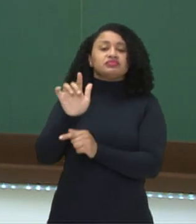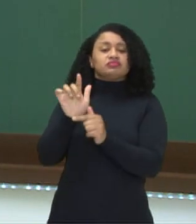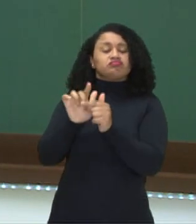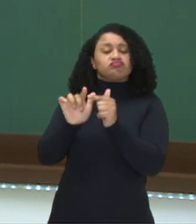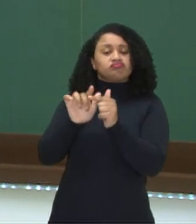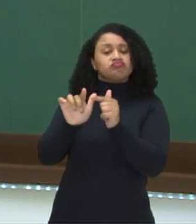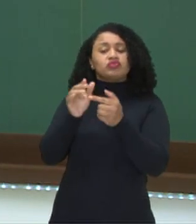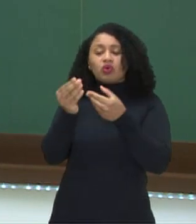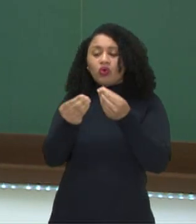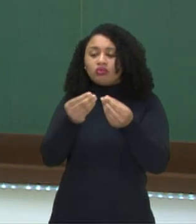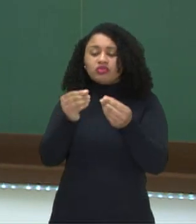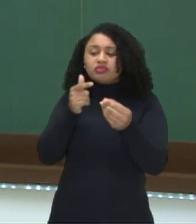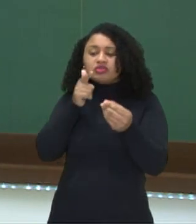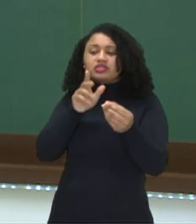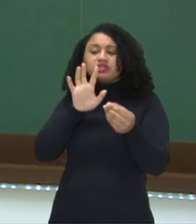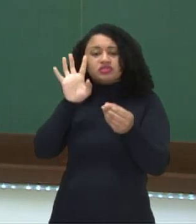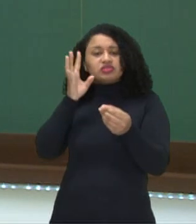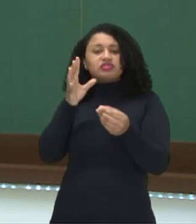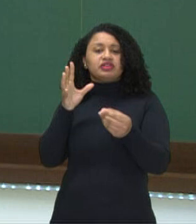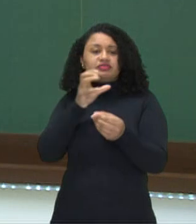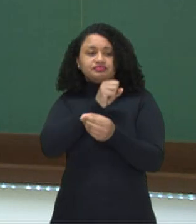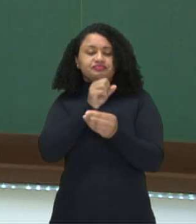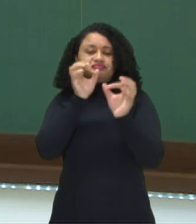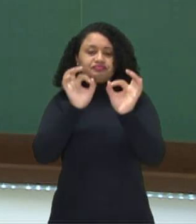problemas direitinho, tá bom?